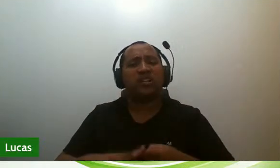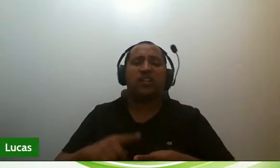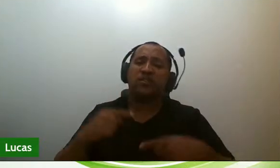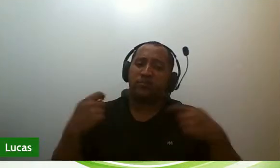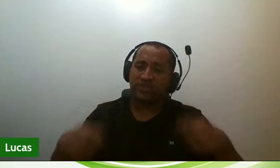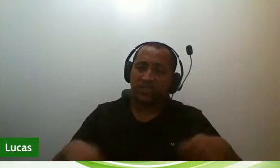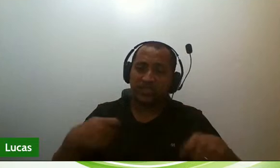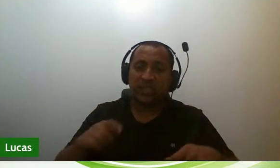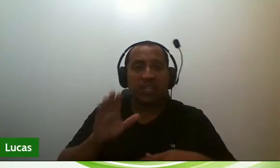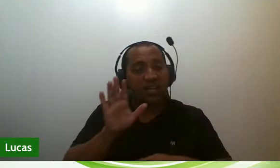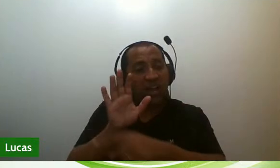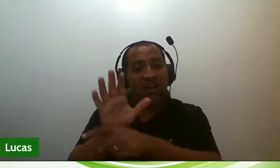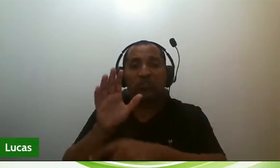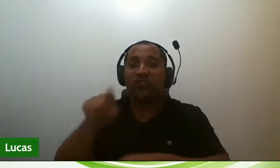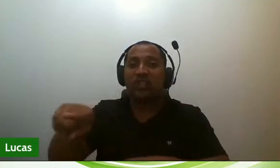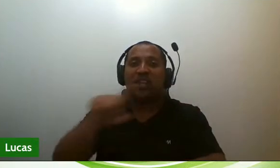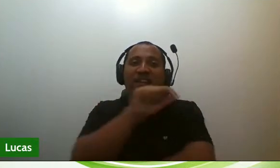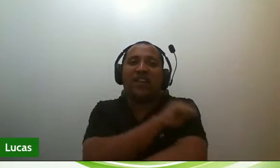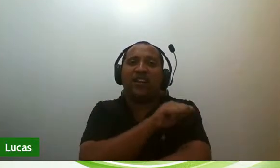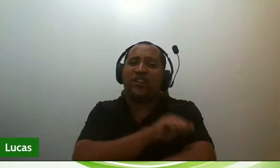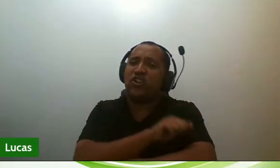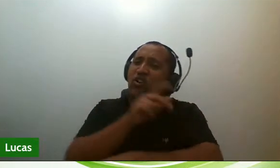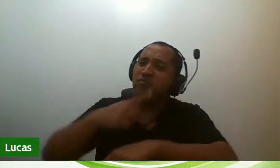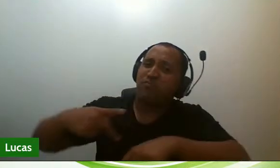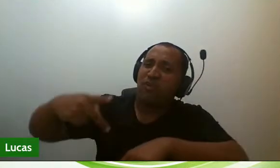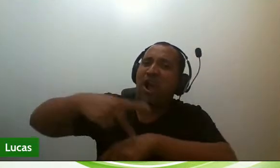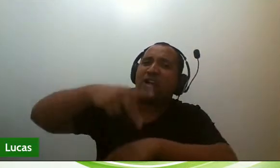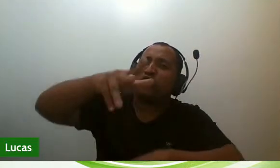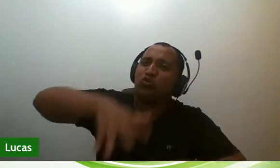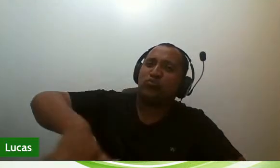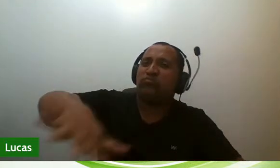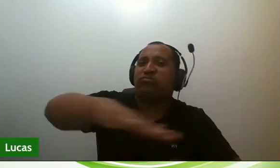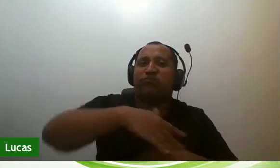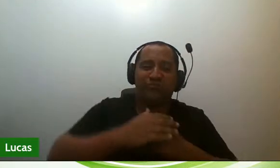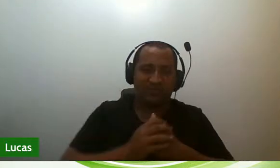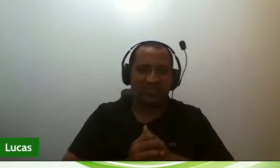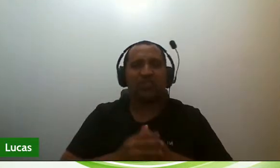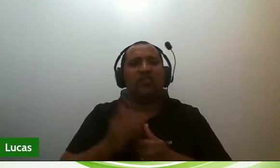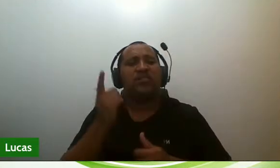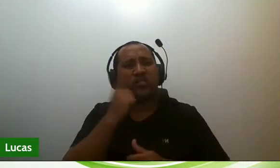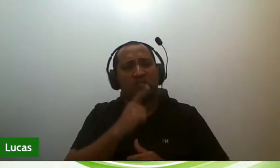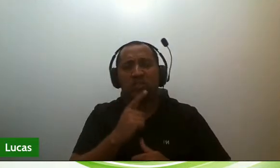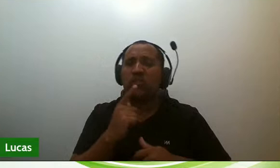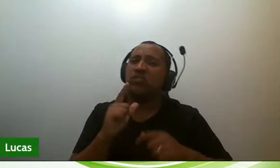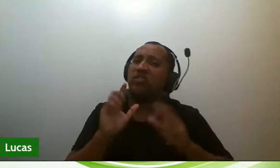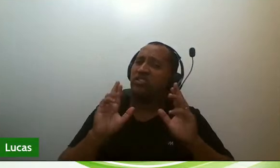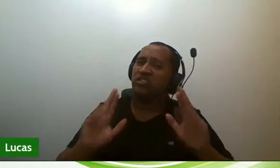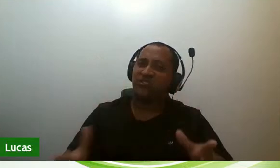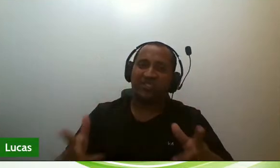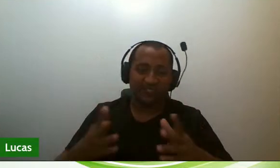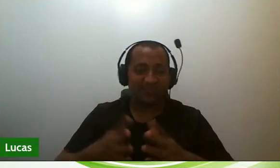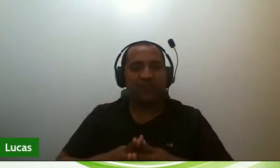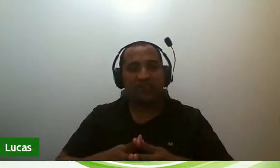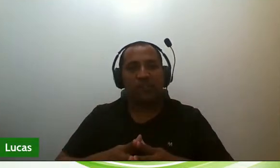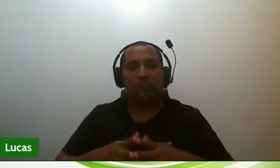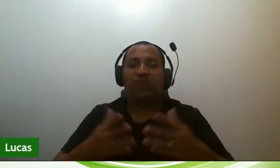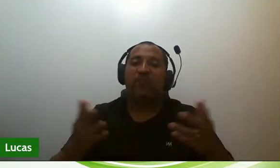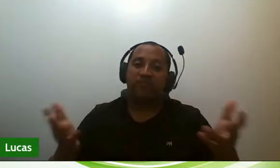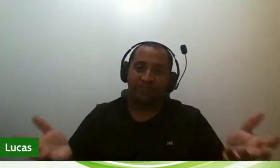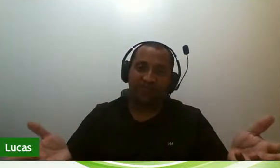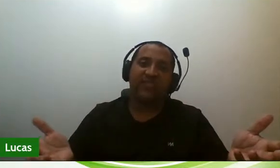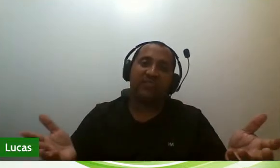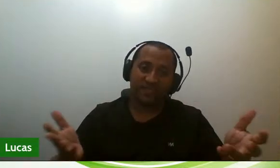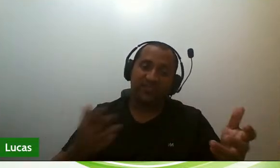os alunos para o país, para atuar no país inteiro, em condições completamente diferentes. Então,